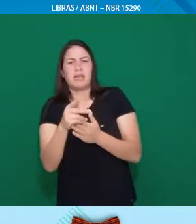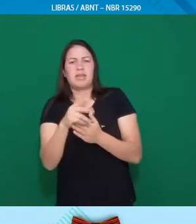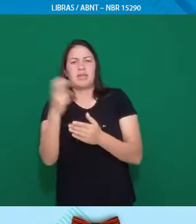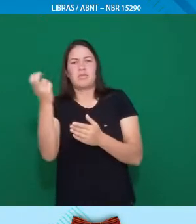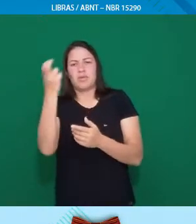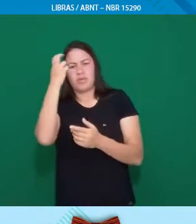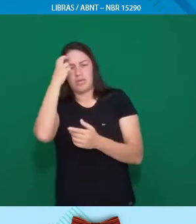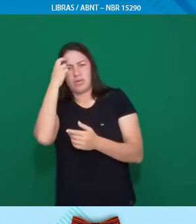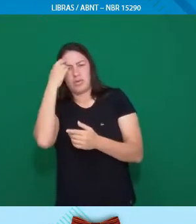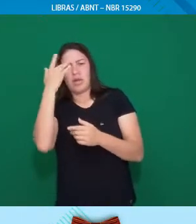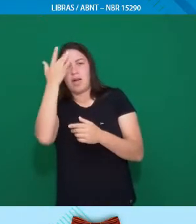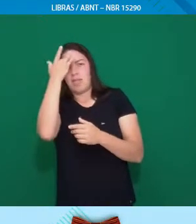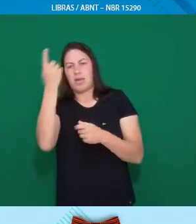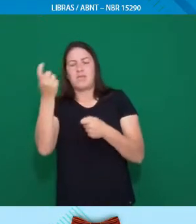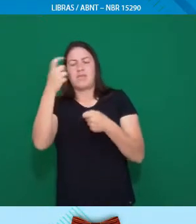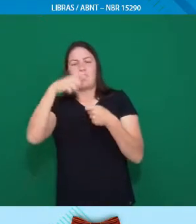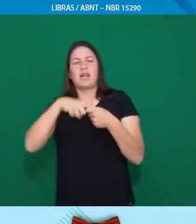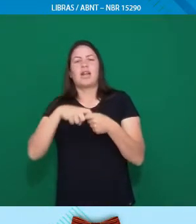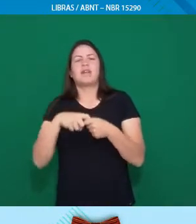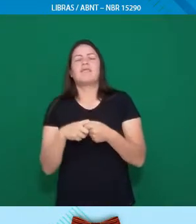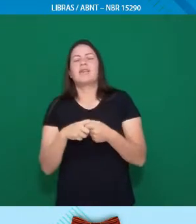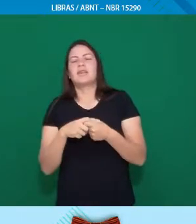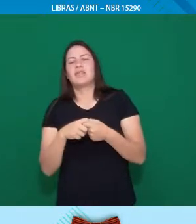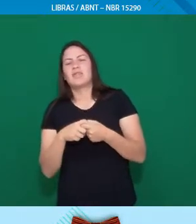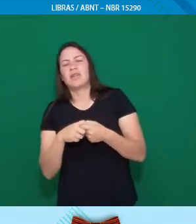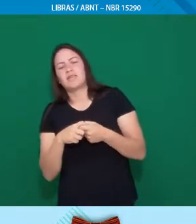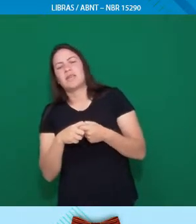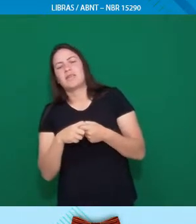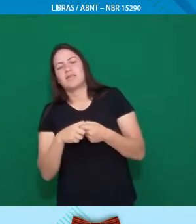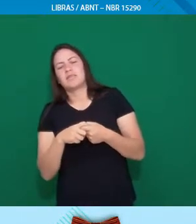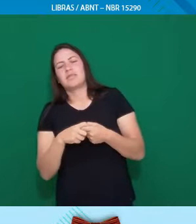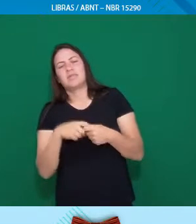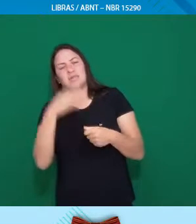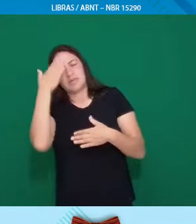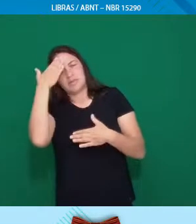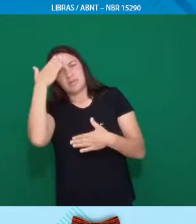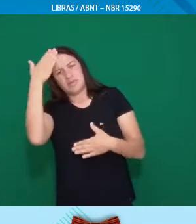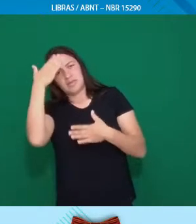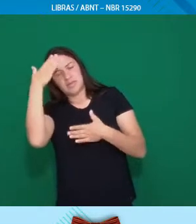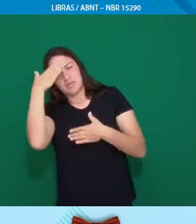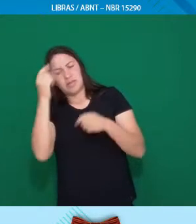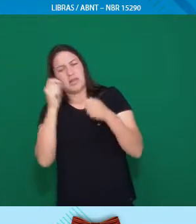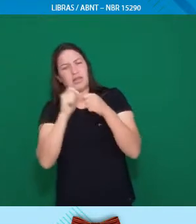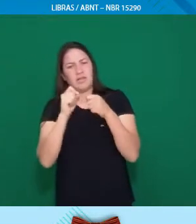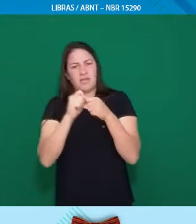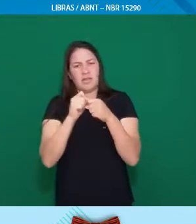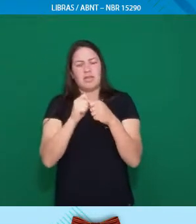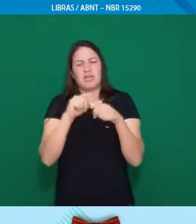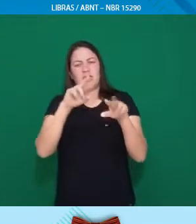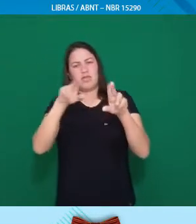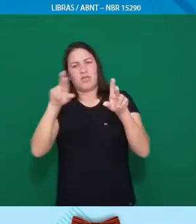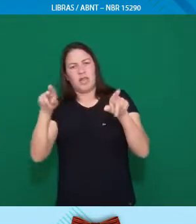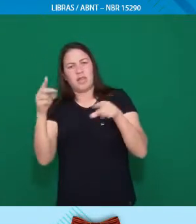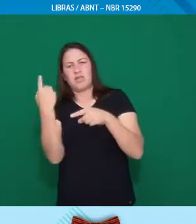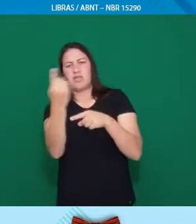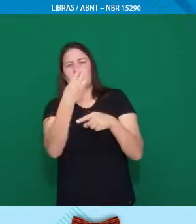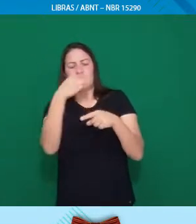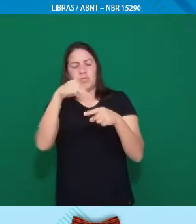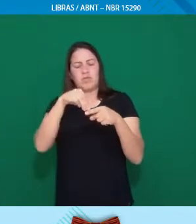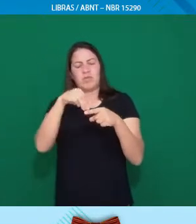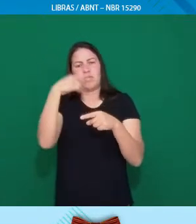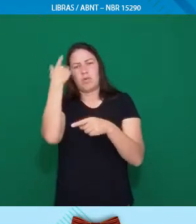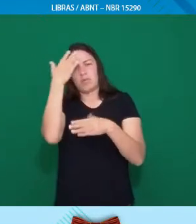nós perdemos você na cultura mas quem sabe amanhã depois você vó não leve meu carinho meu respeito obrigado por é a diferença em nosso